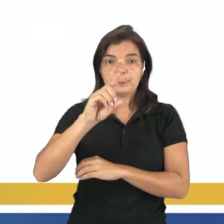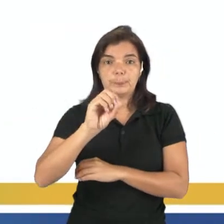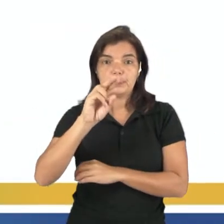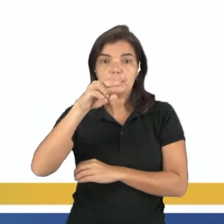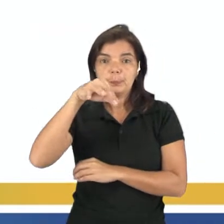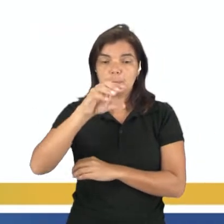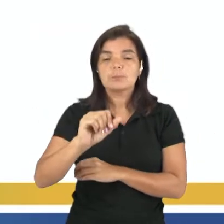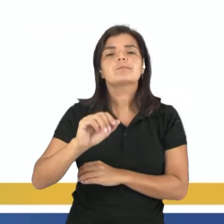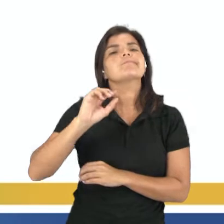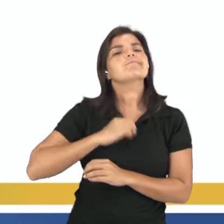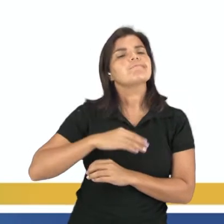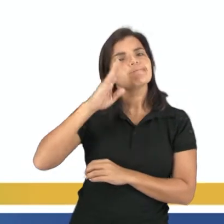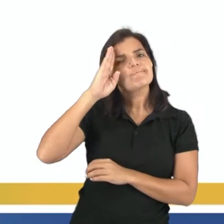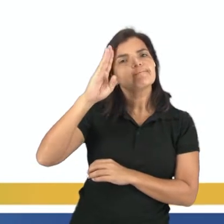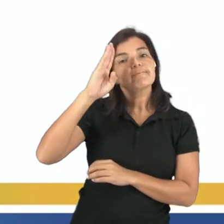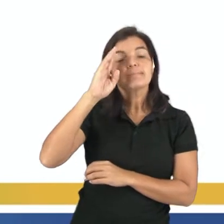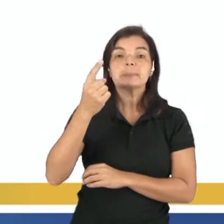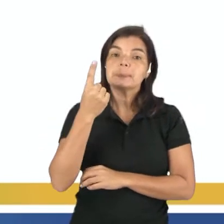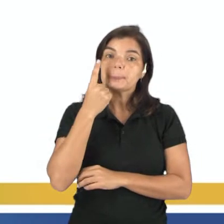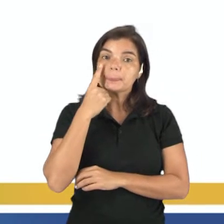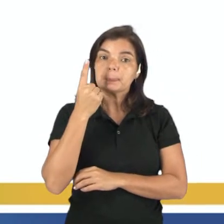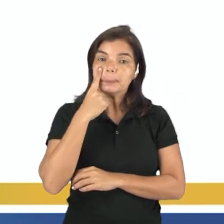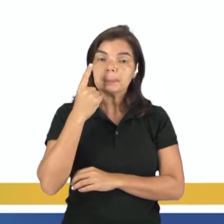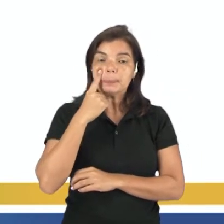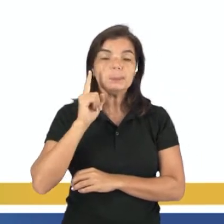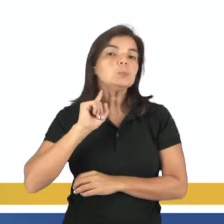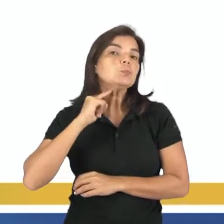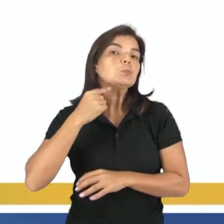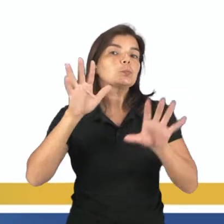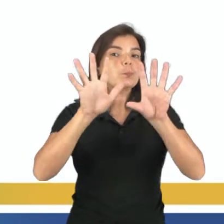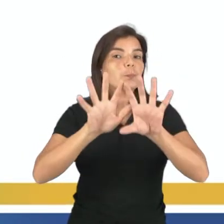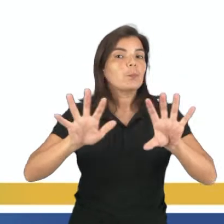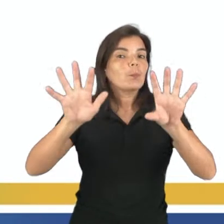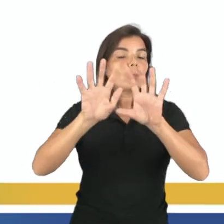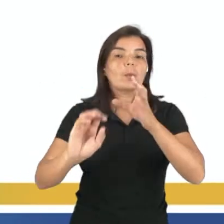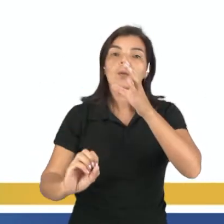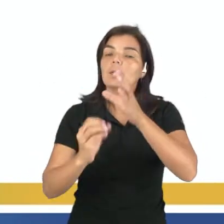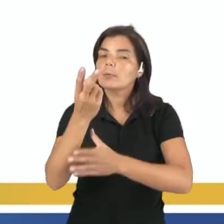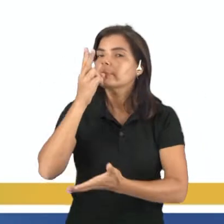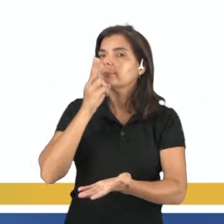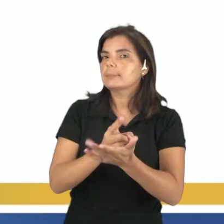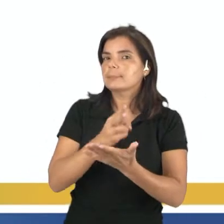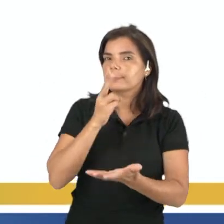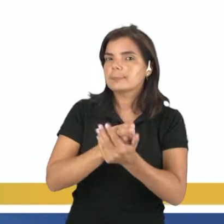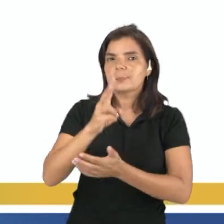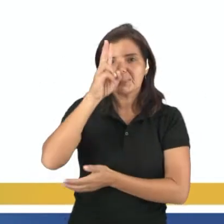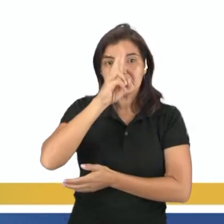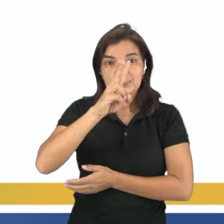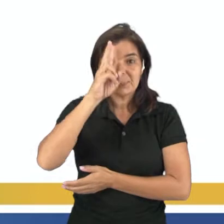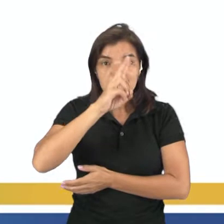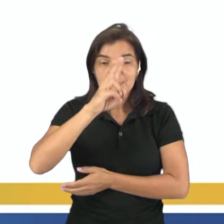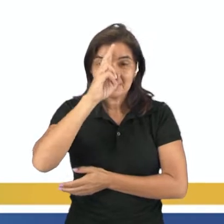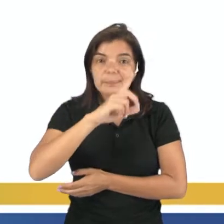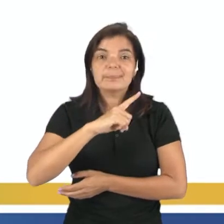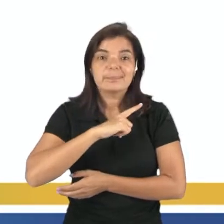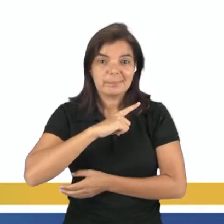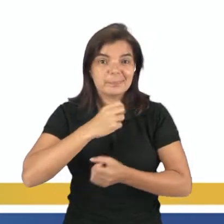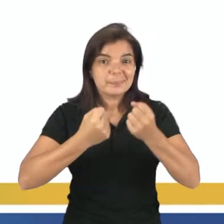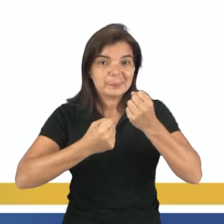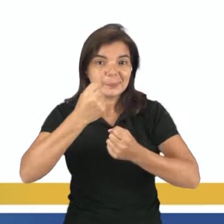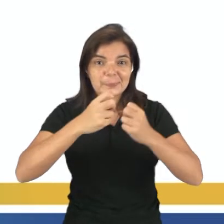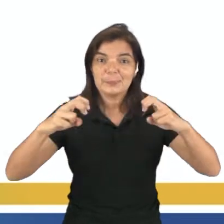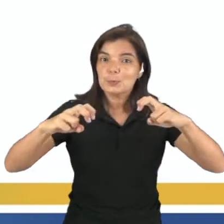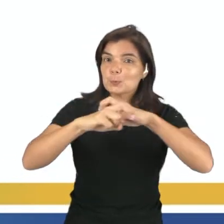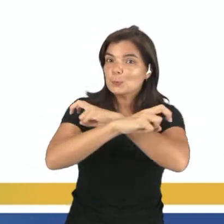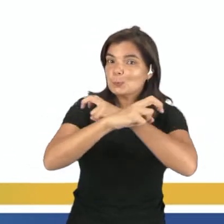os principais, Se a gente for parar para pensar, a poluição do ar, ela acontece a todo momento. Lembra que a todo momento a gente tem carros